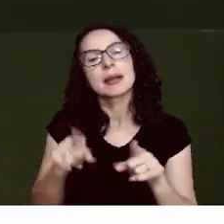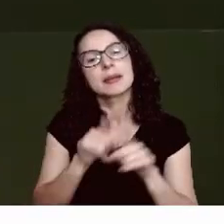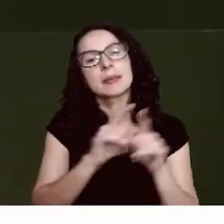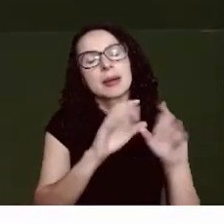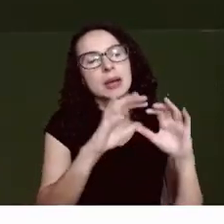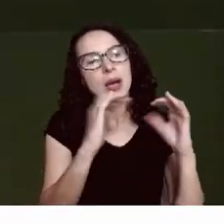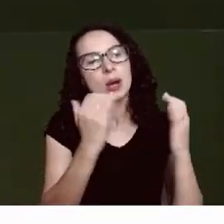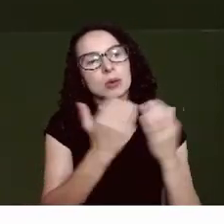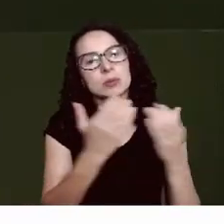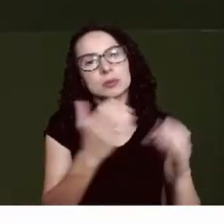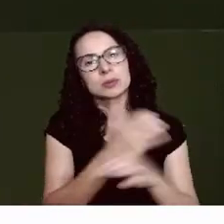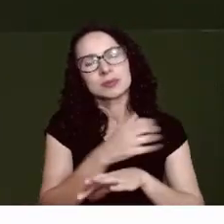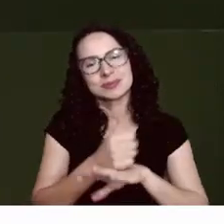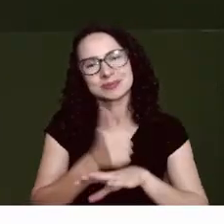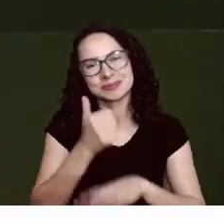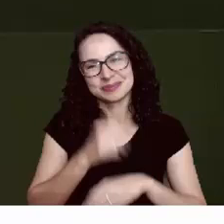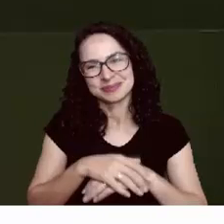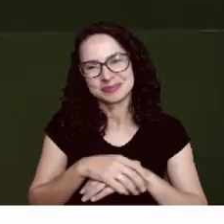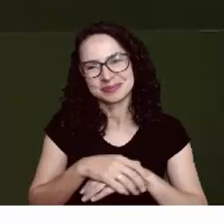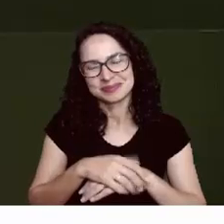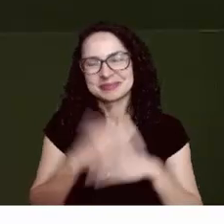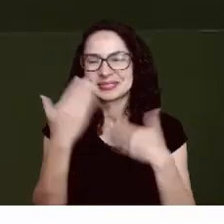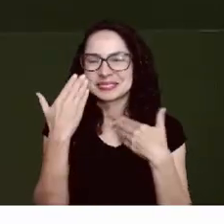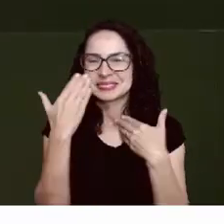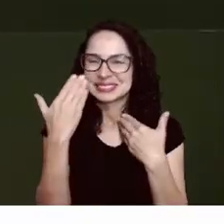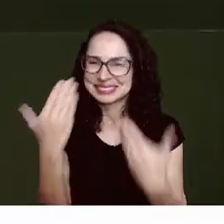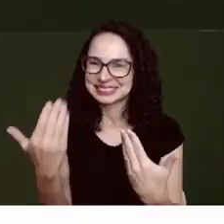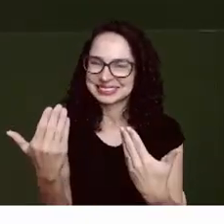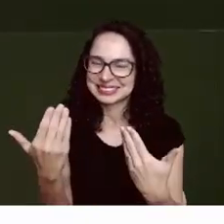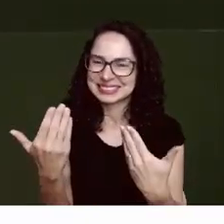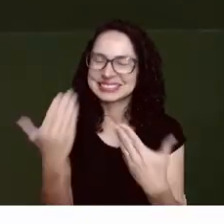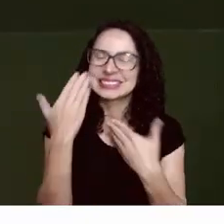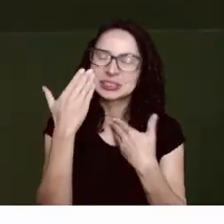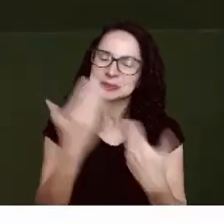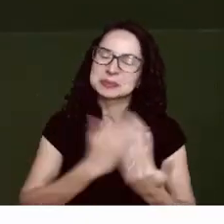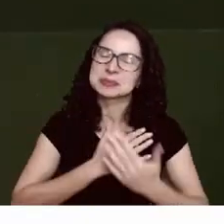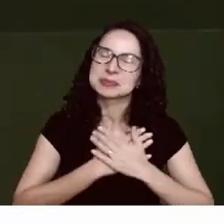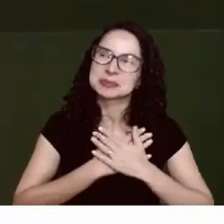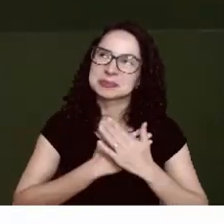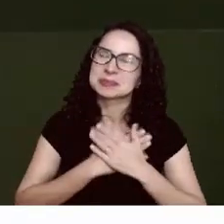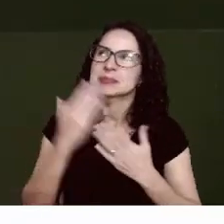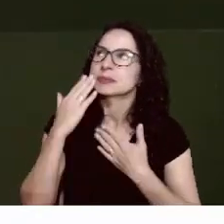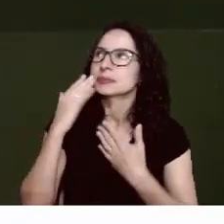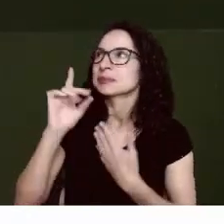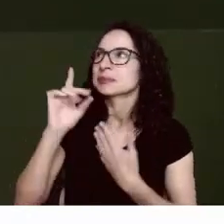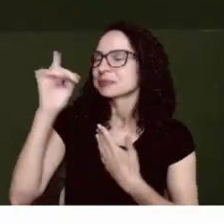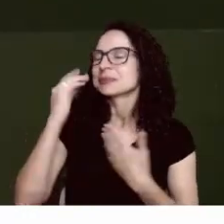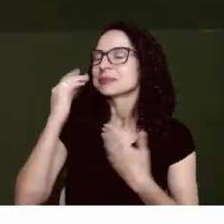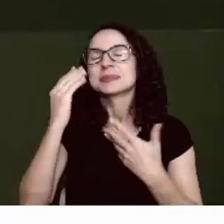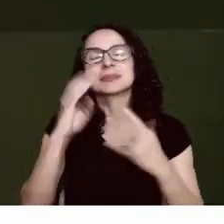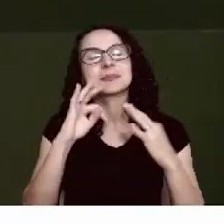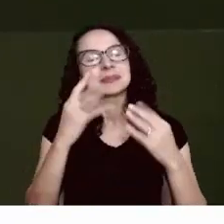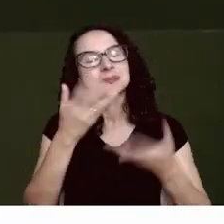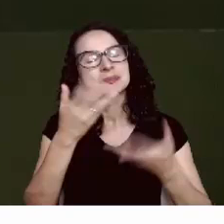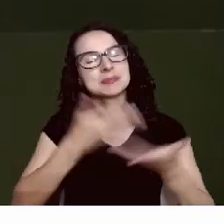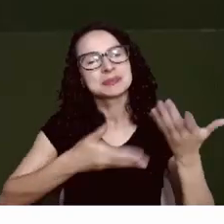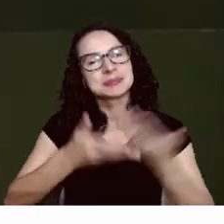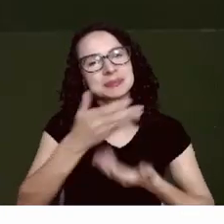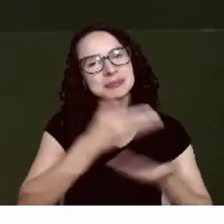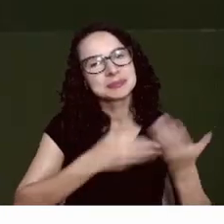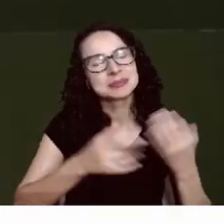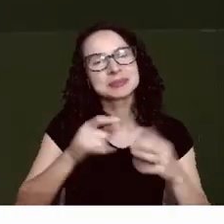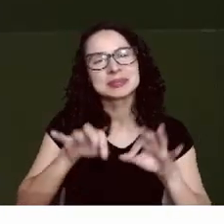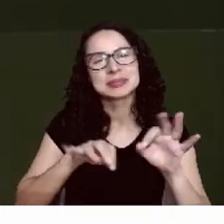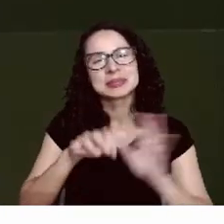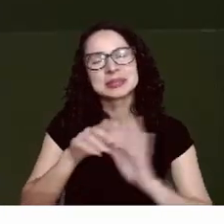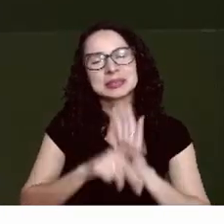Franca. Então, meu muito obrigado, agradeço de coração a Deus, agradeço a todas as pessoas envolvidas, nesses projetos sociais